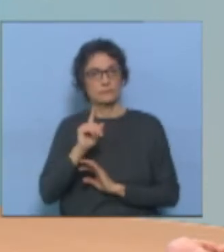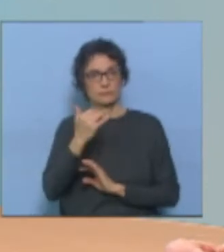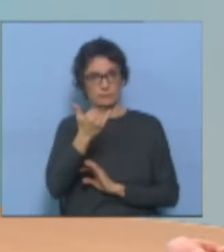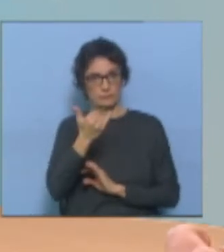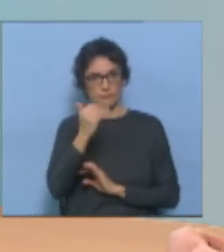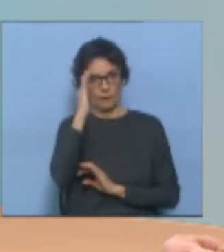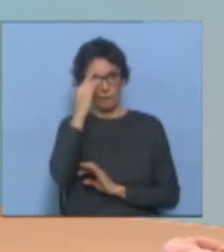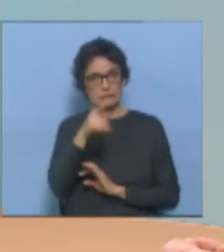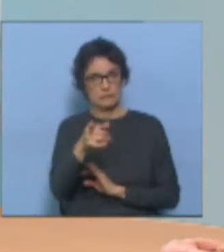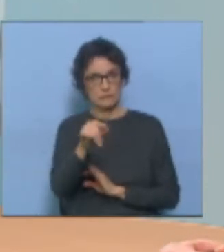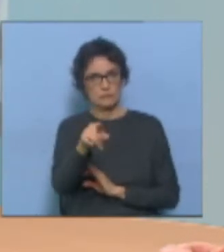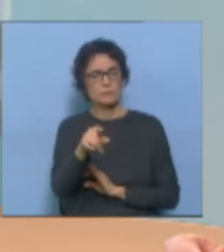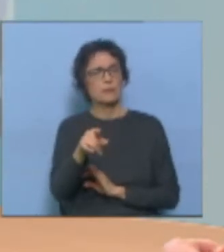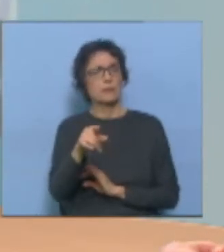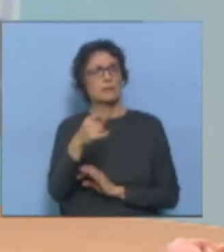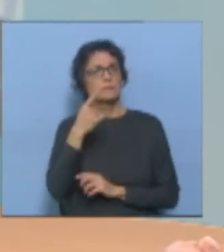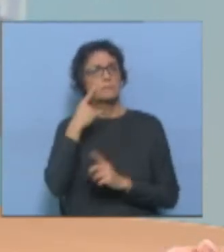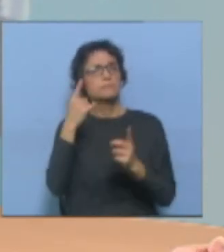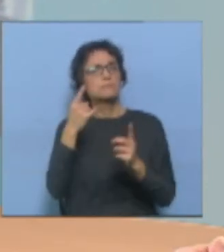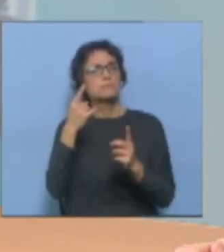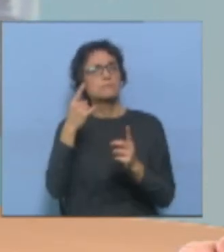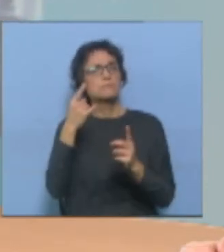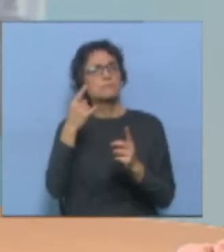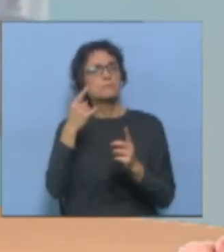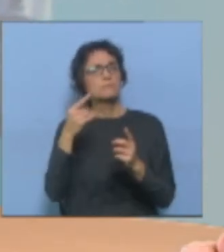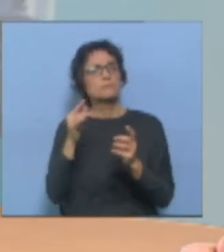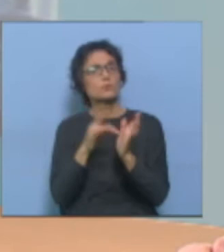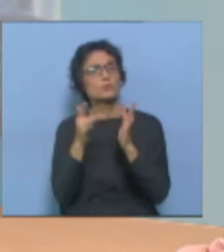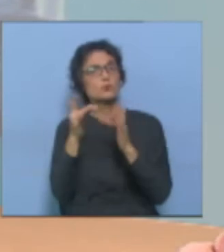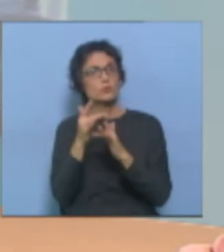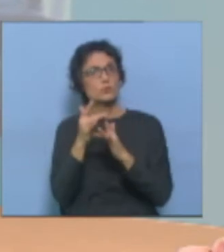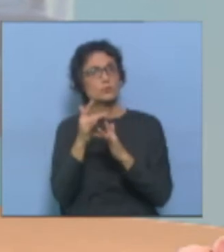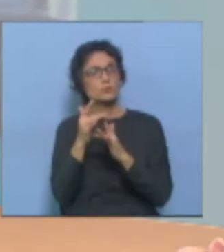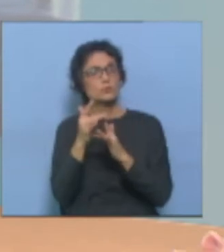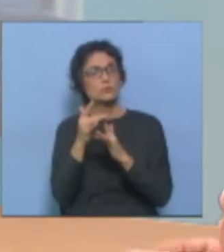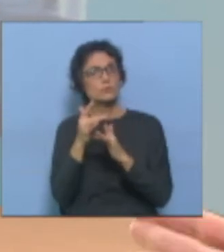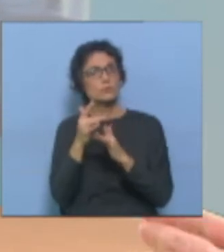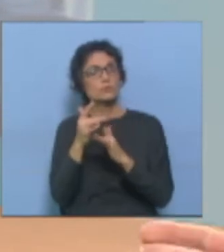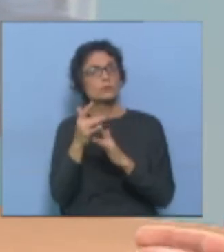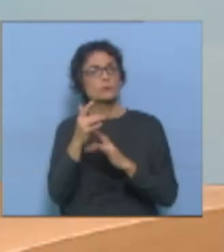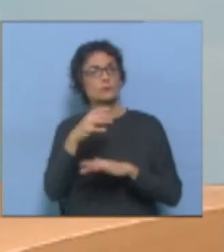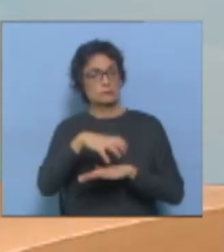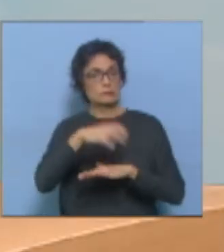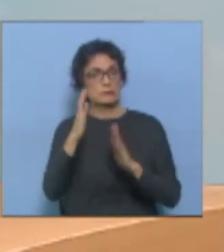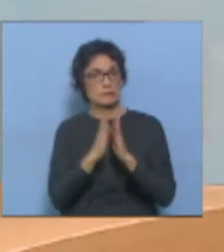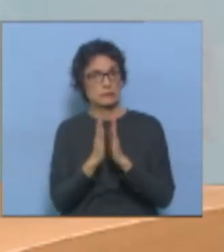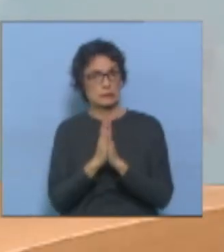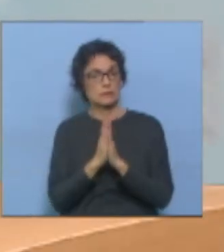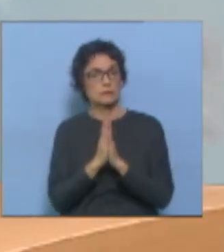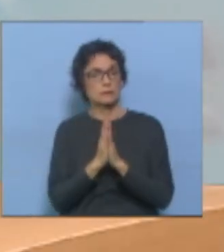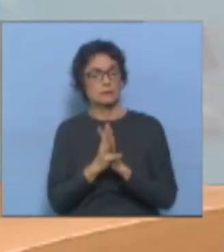apresentação de Jesus no templo, o início de uma vida para os outros, uma vida pública? Exatamente. Ao fim e ao